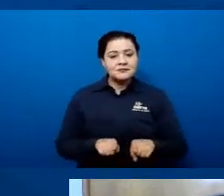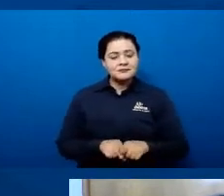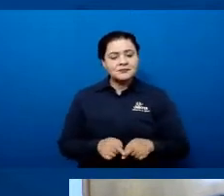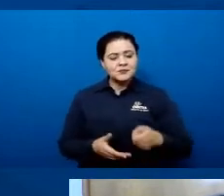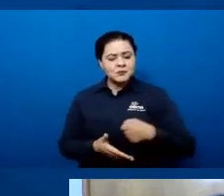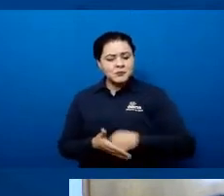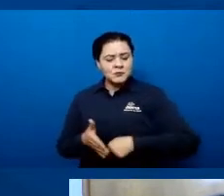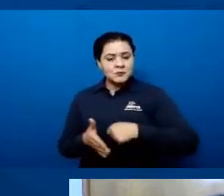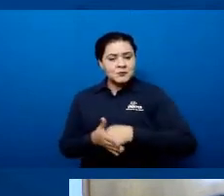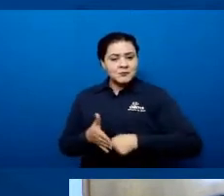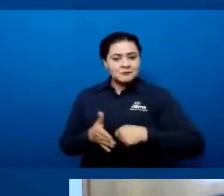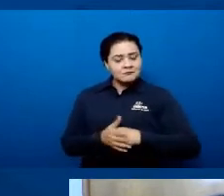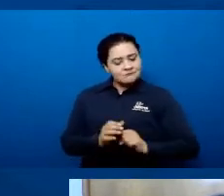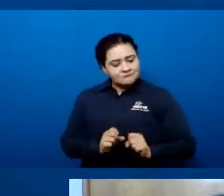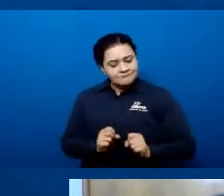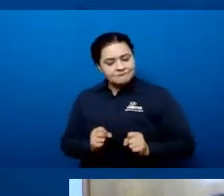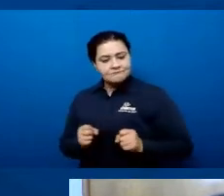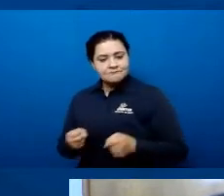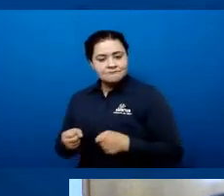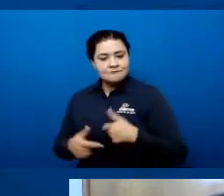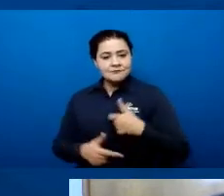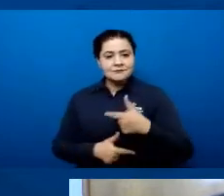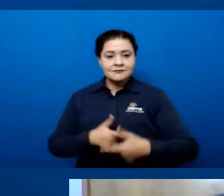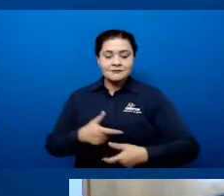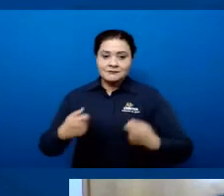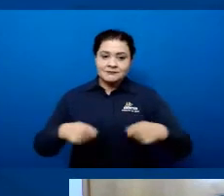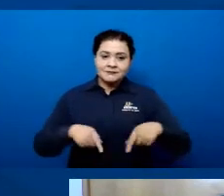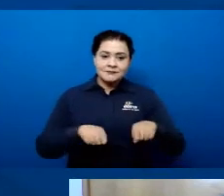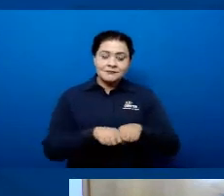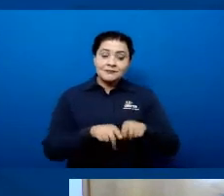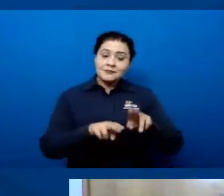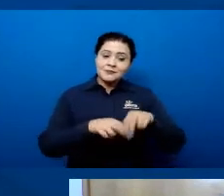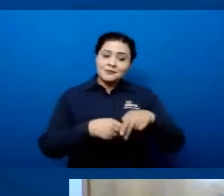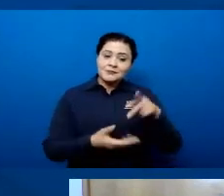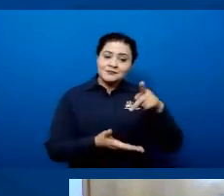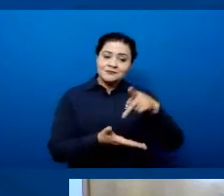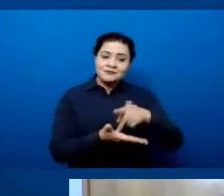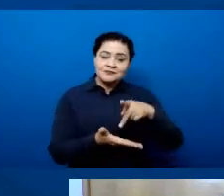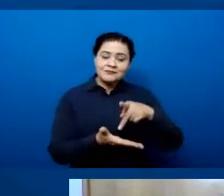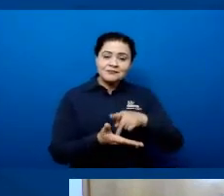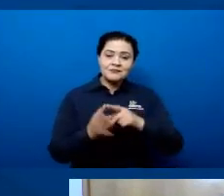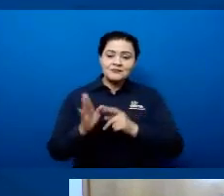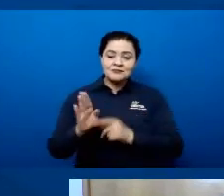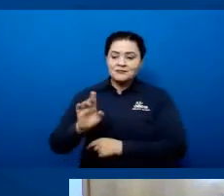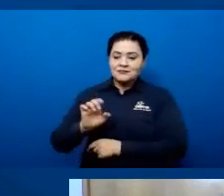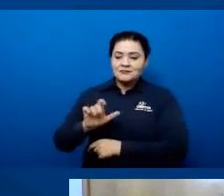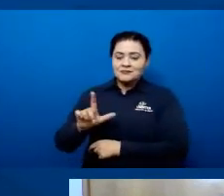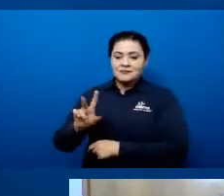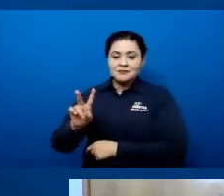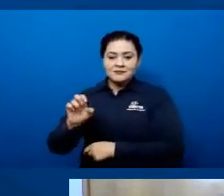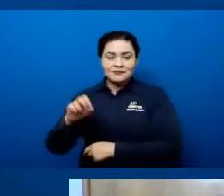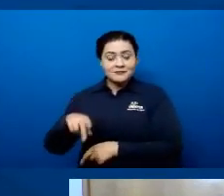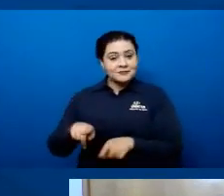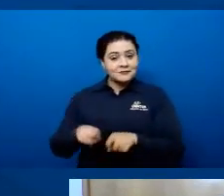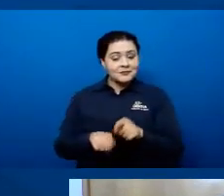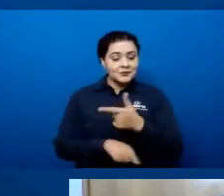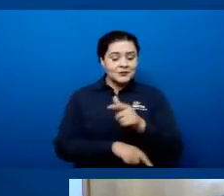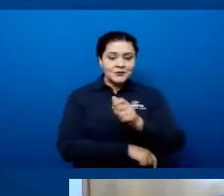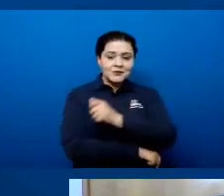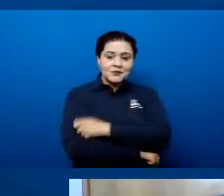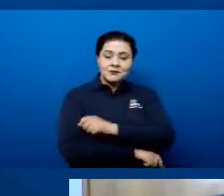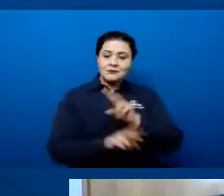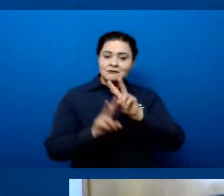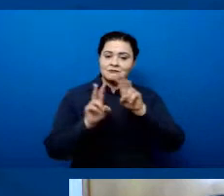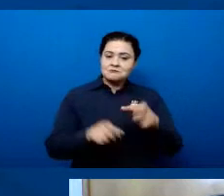bastante dedicação, trabalho, e com certeza, né, como o Belvan colocou e os outros alunos colocaram, é um tema